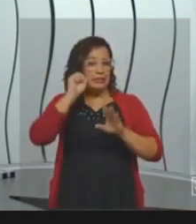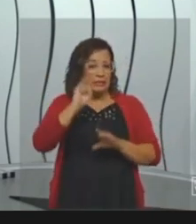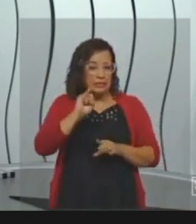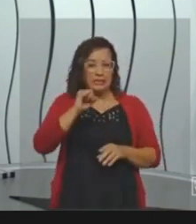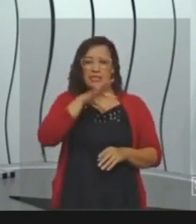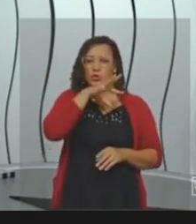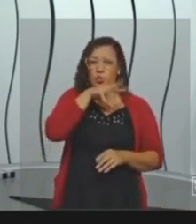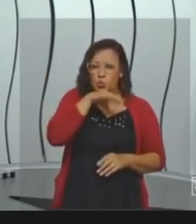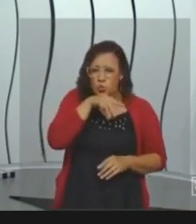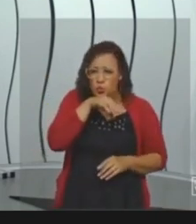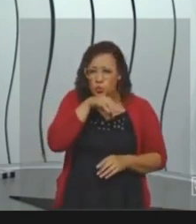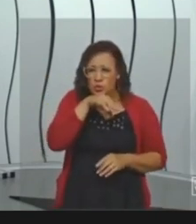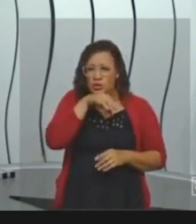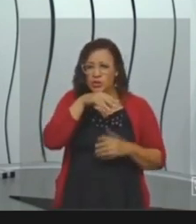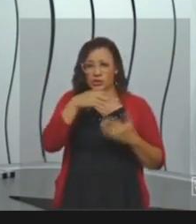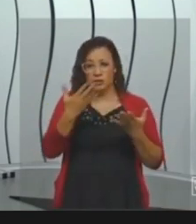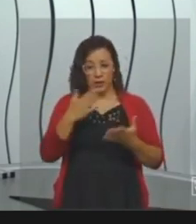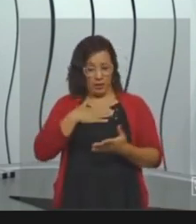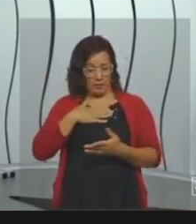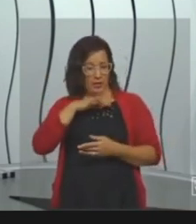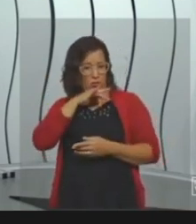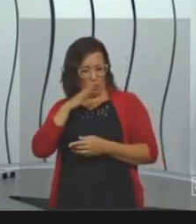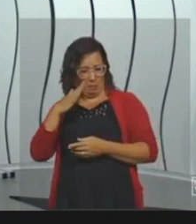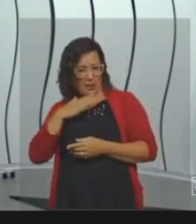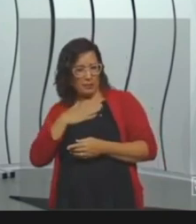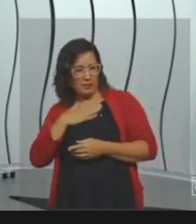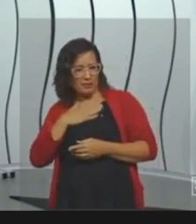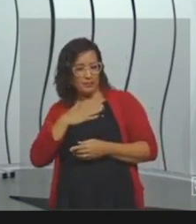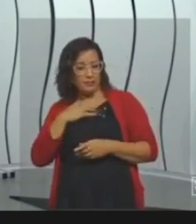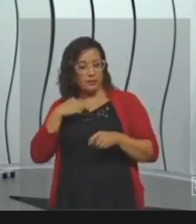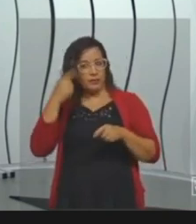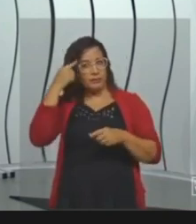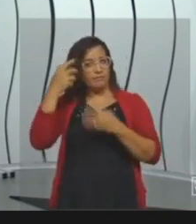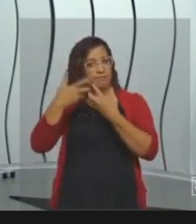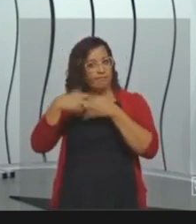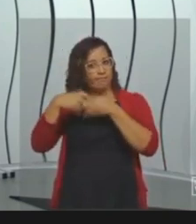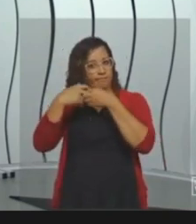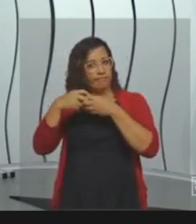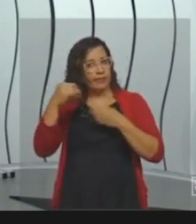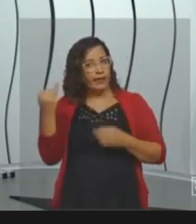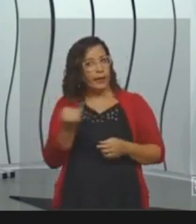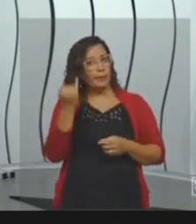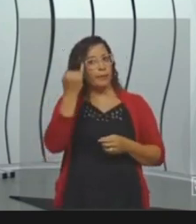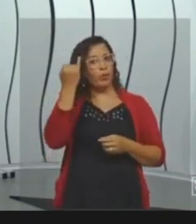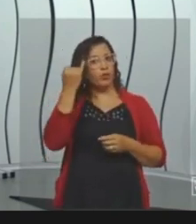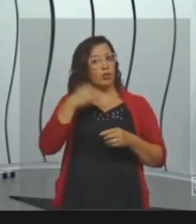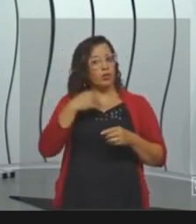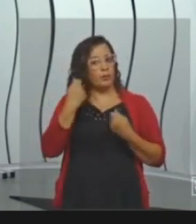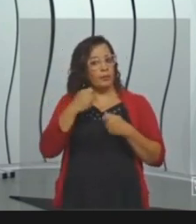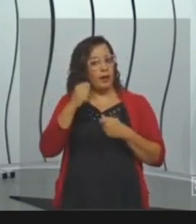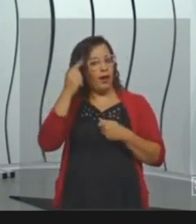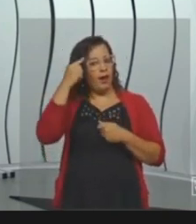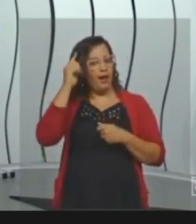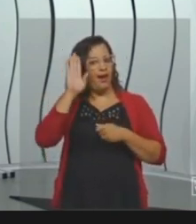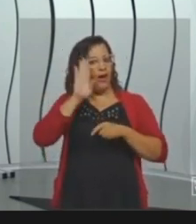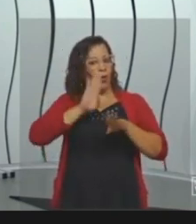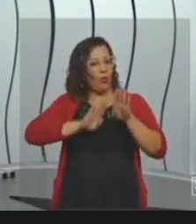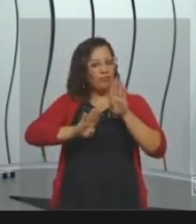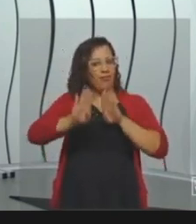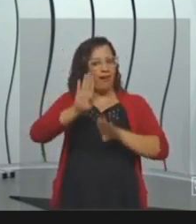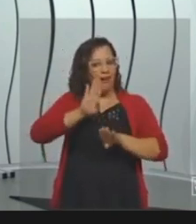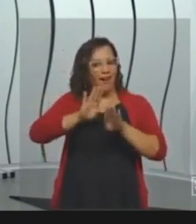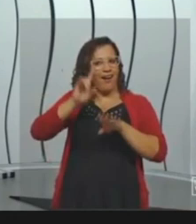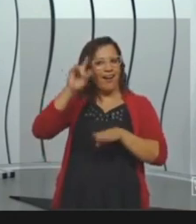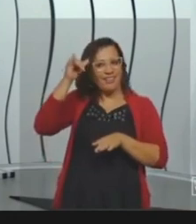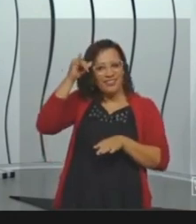muito ruim para a minha vida, eu tenho que pensar que é importante. Por quê? É importante eu tomar cuidado com aquilo. Se algo é muito